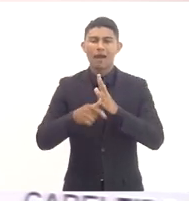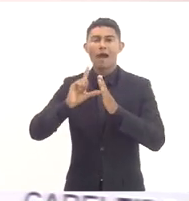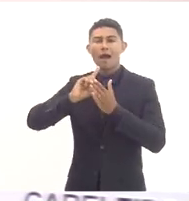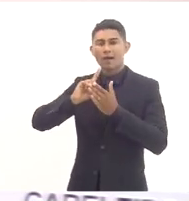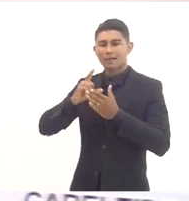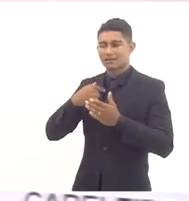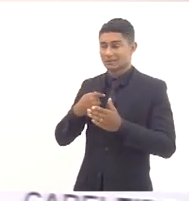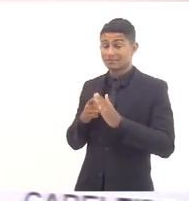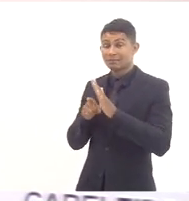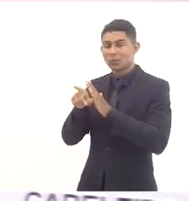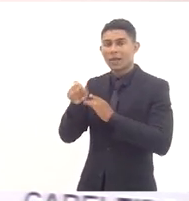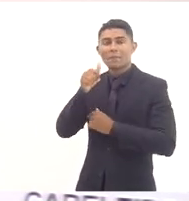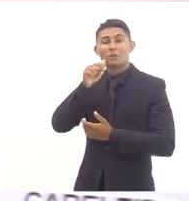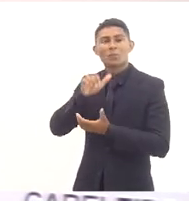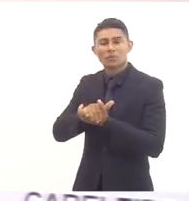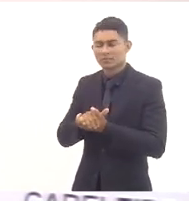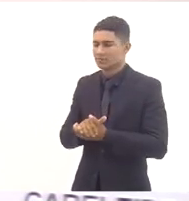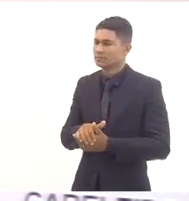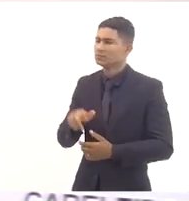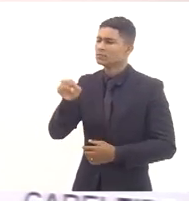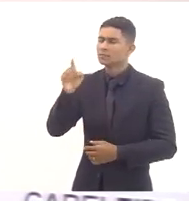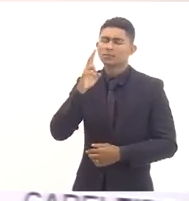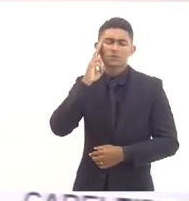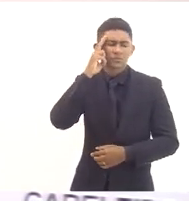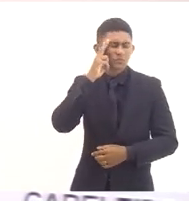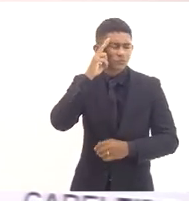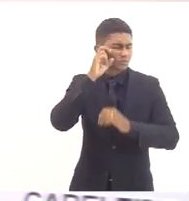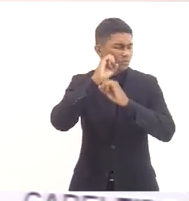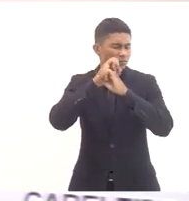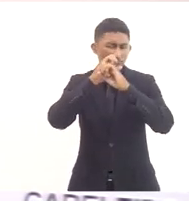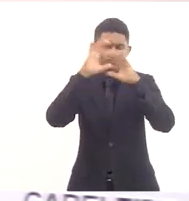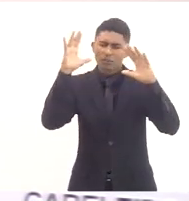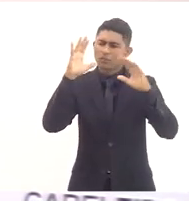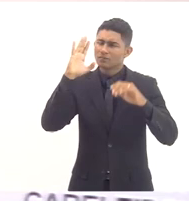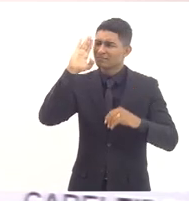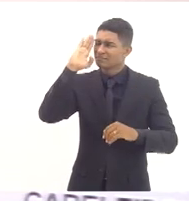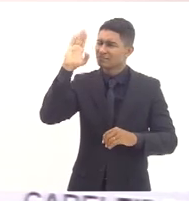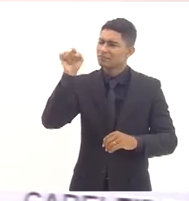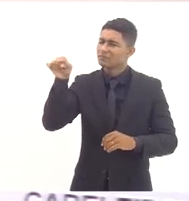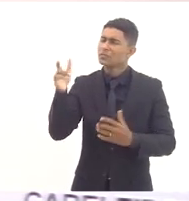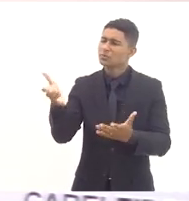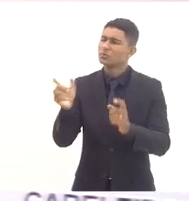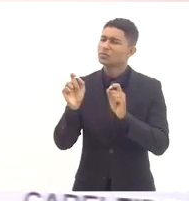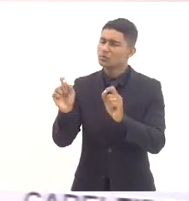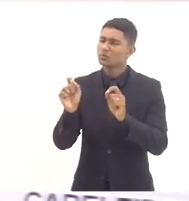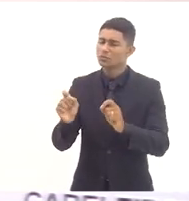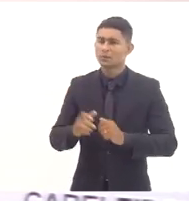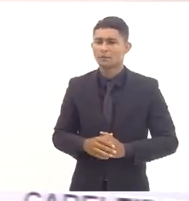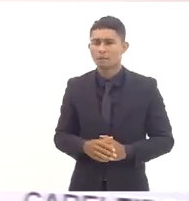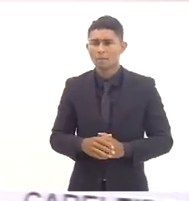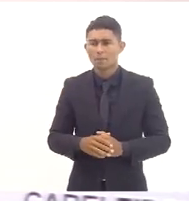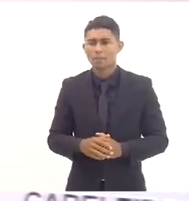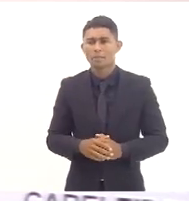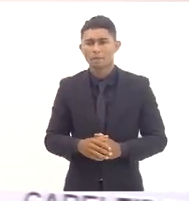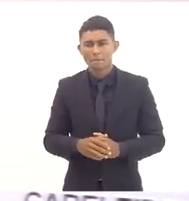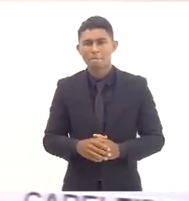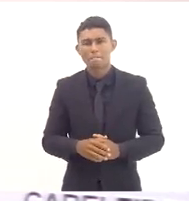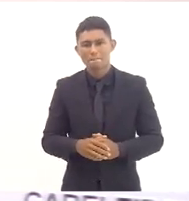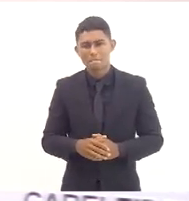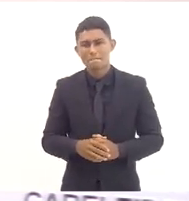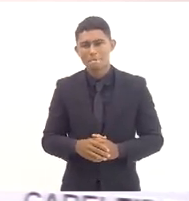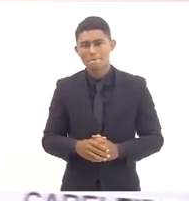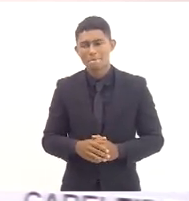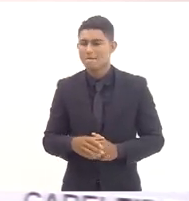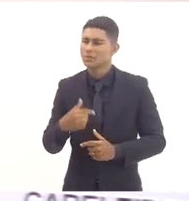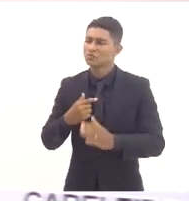o Aline qual o seu maior sonho Oi e eu pensei assim cara faz tempo que eu disse para minha